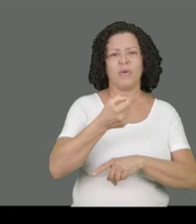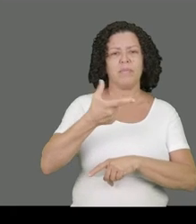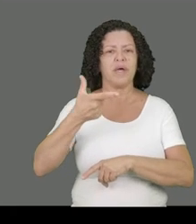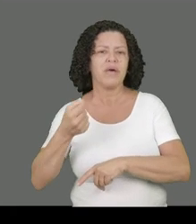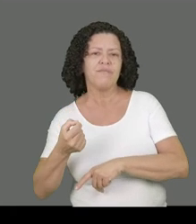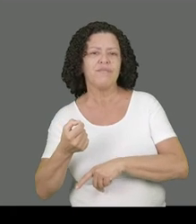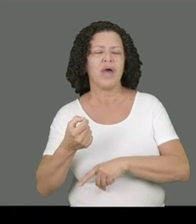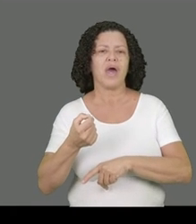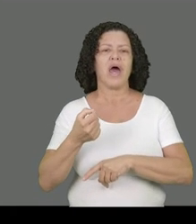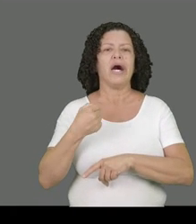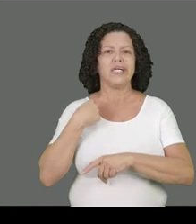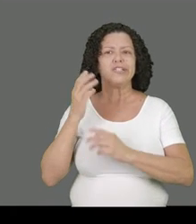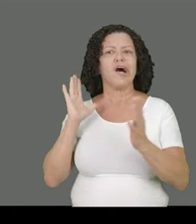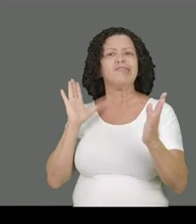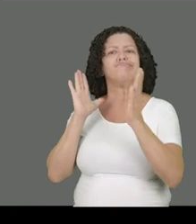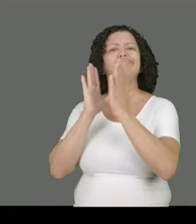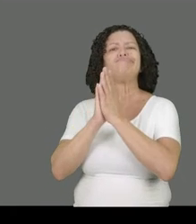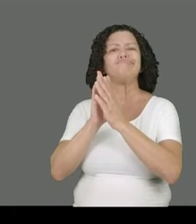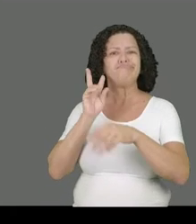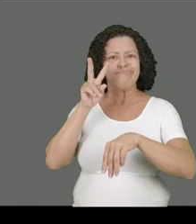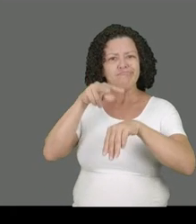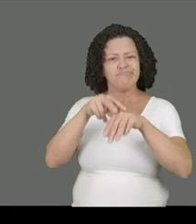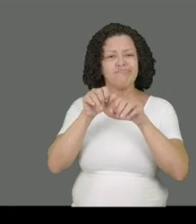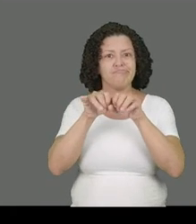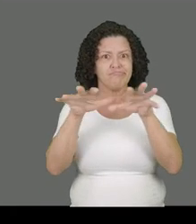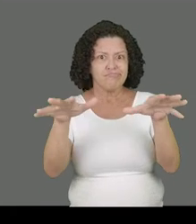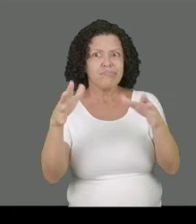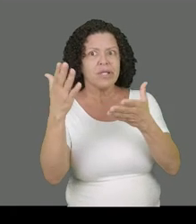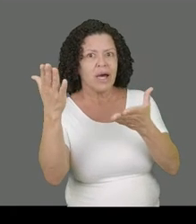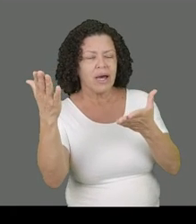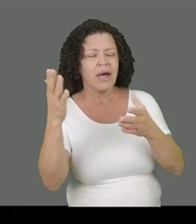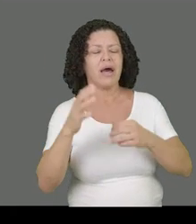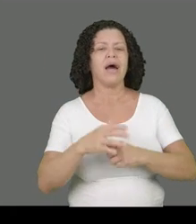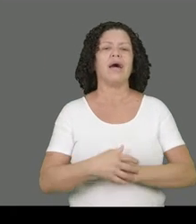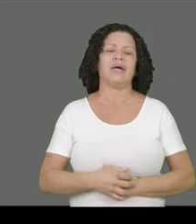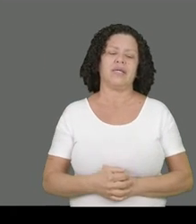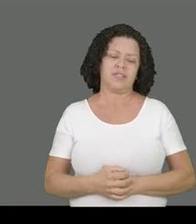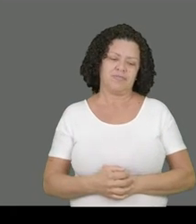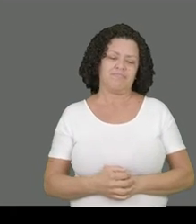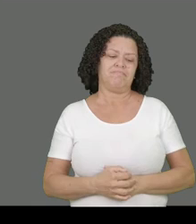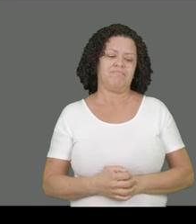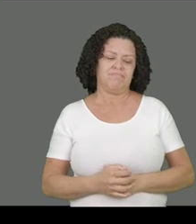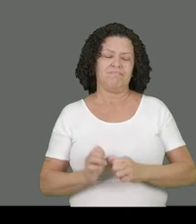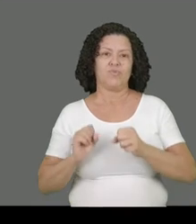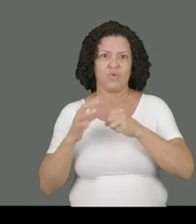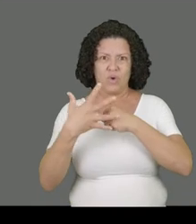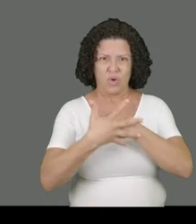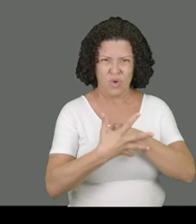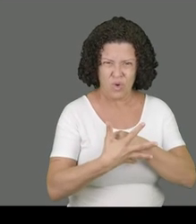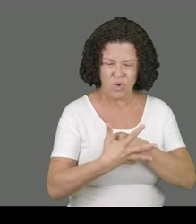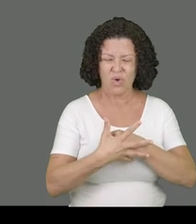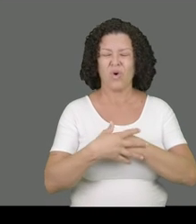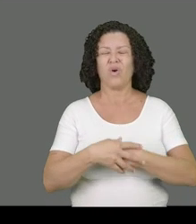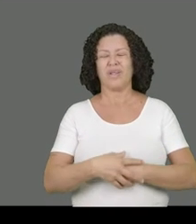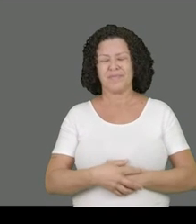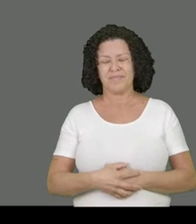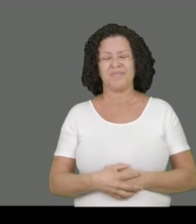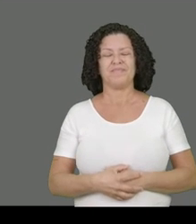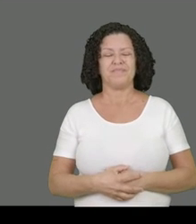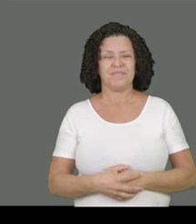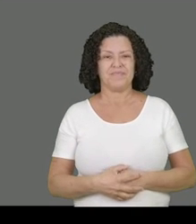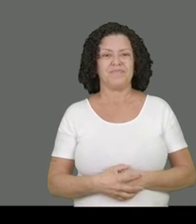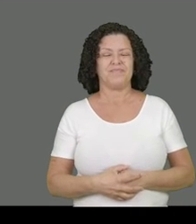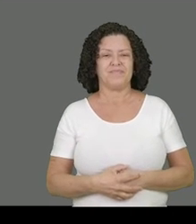ano de 2020, onde ainda estamos enfrentando a pandemia do coronavírus,